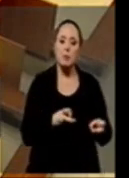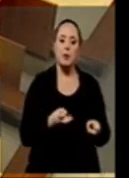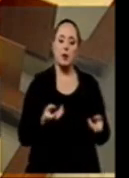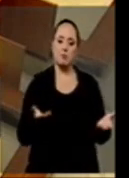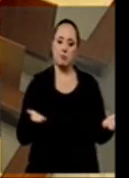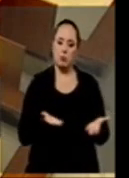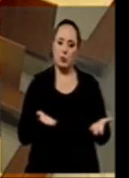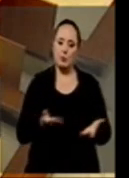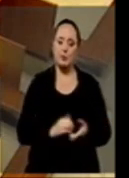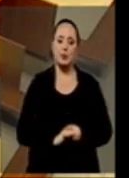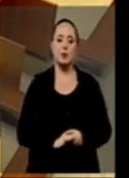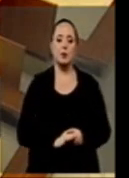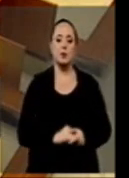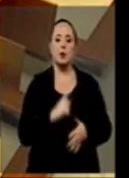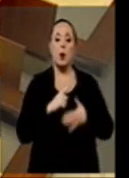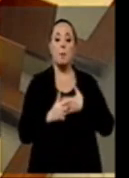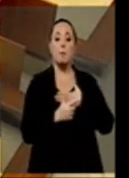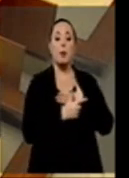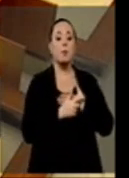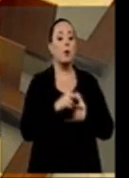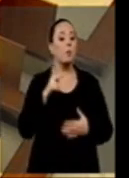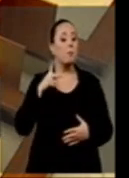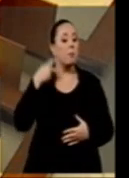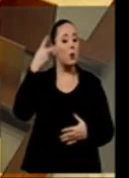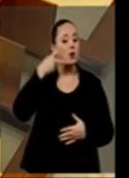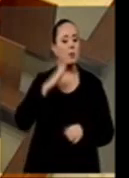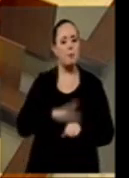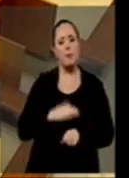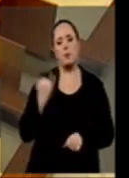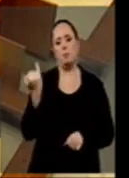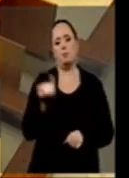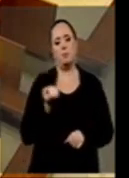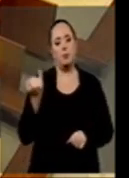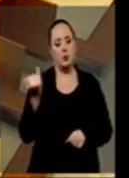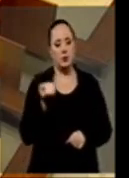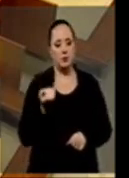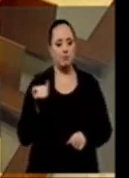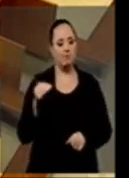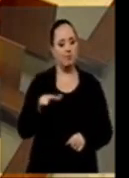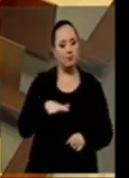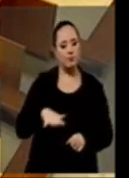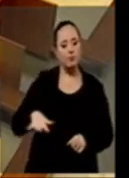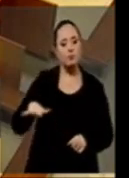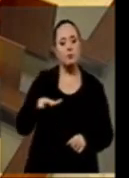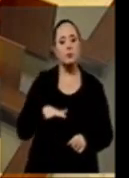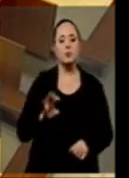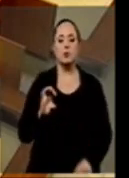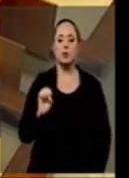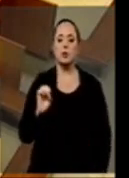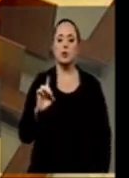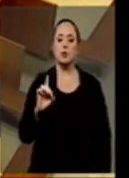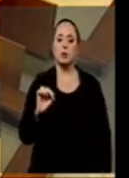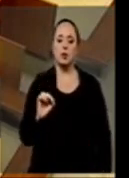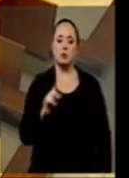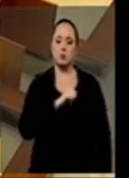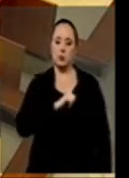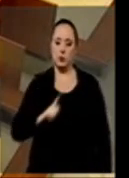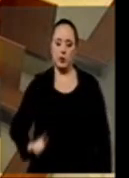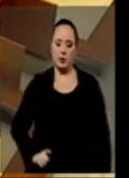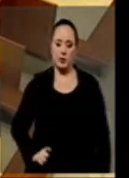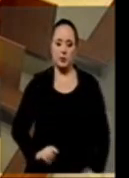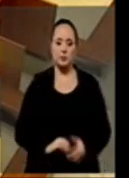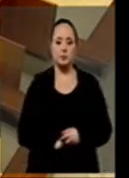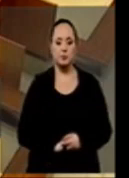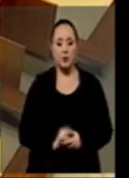tendo uma função política das mais essenciais dentro do arcabouço do estado quando ele